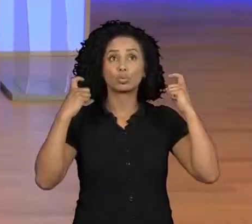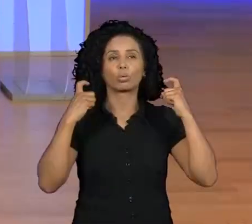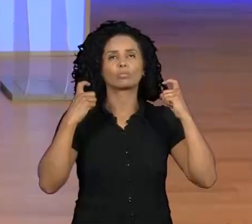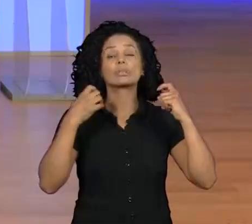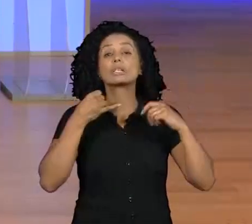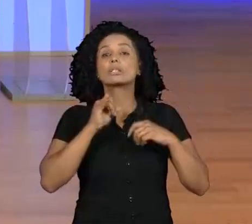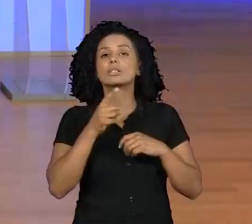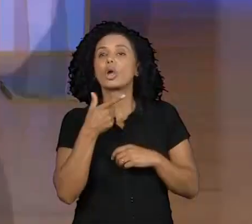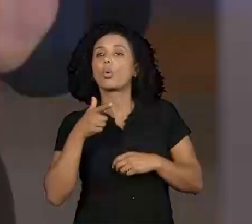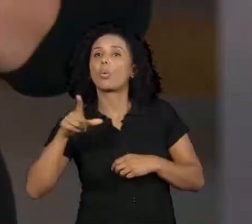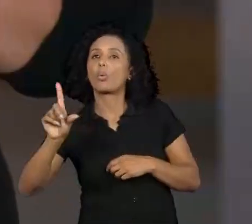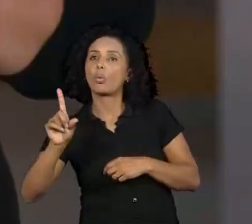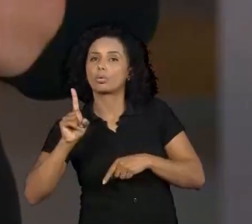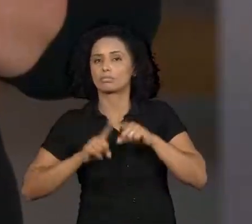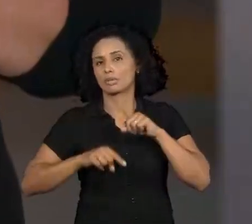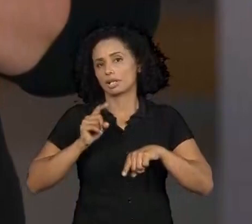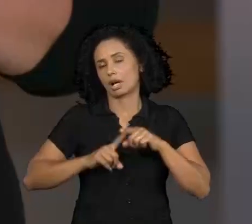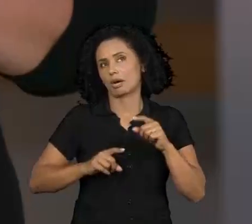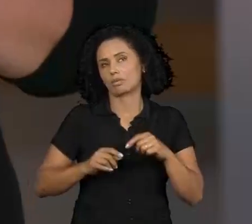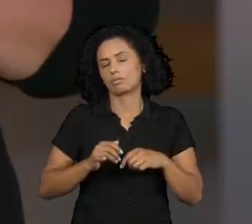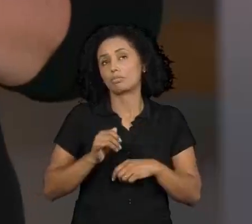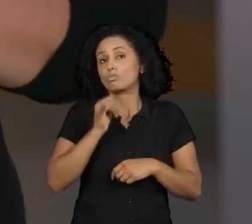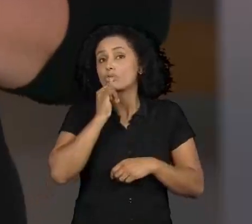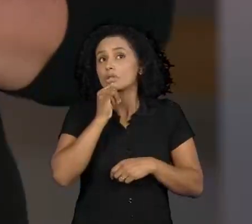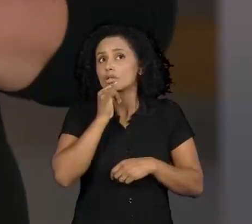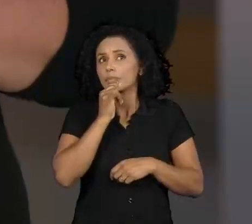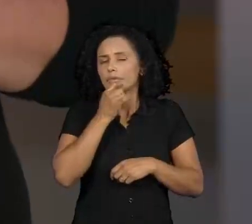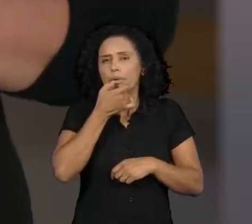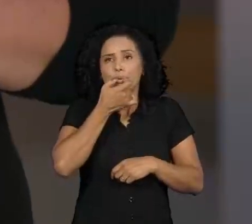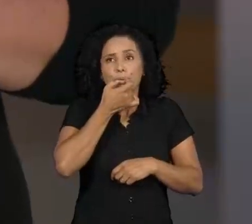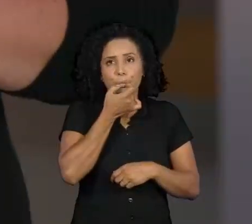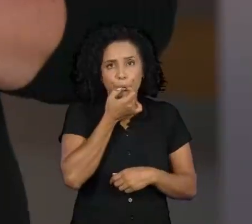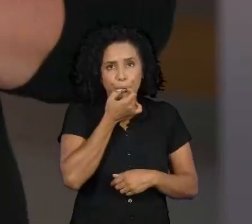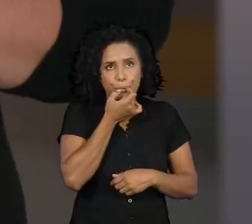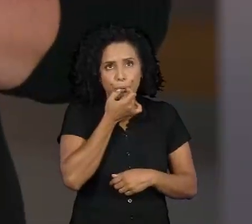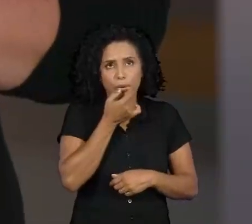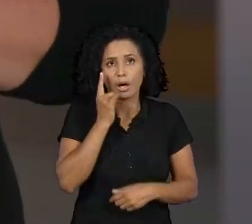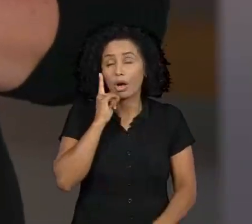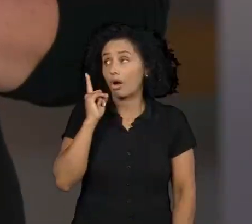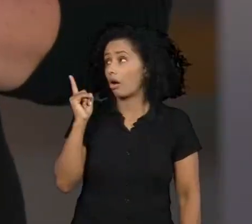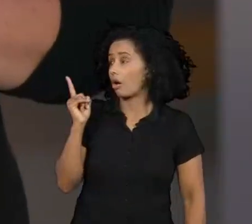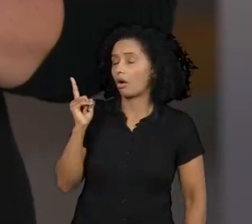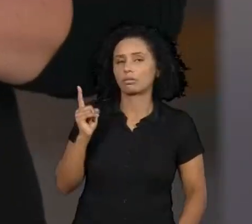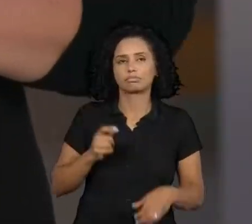para percutir? Como um apito de madeira que eu Pode tenho em ser. mãos.